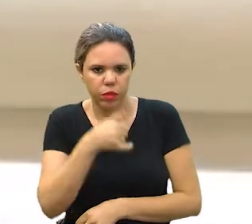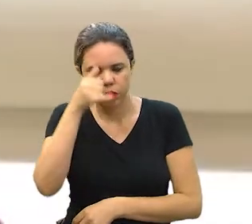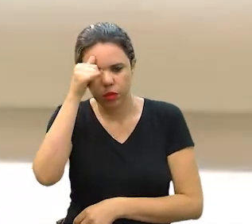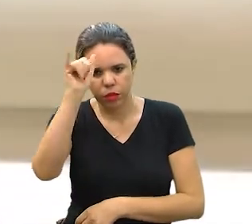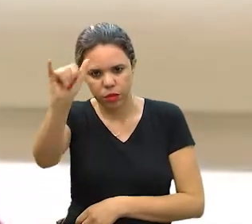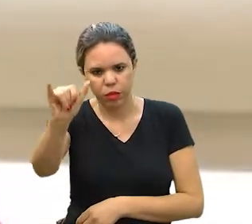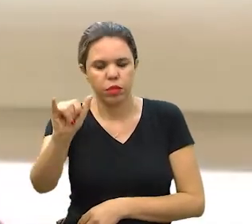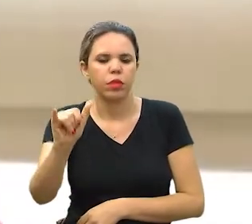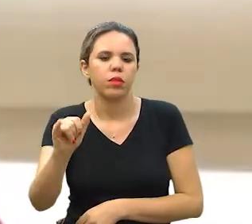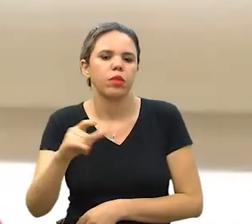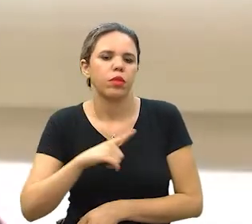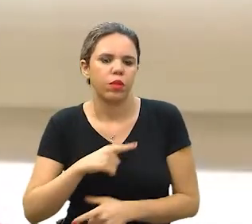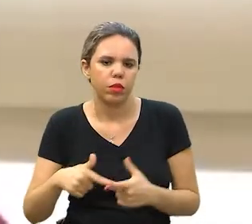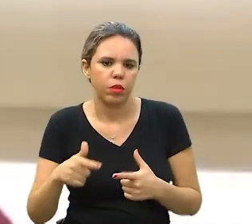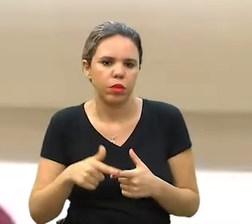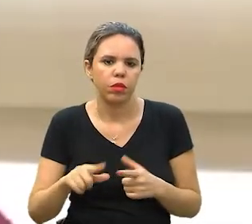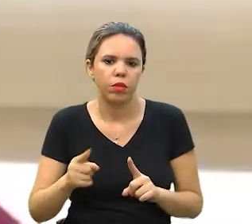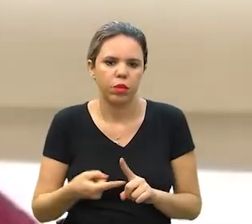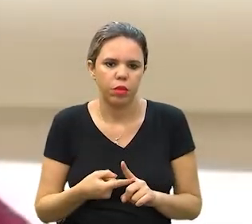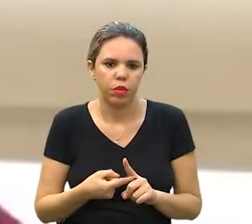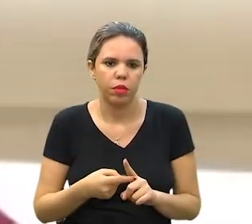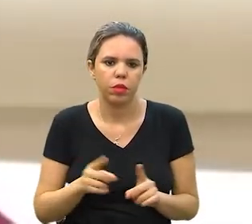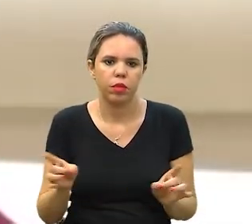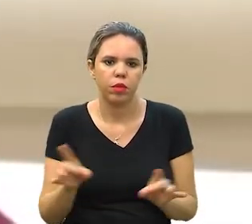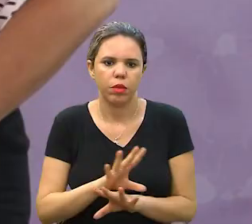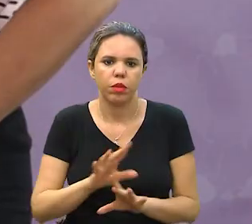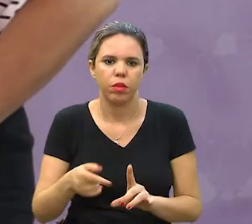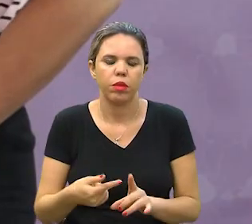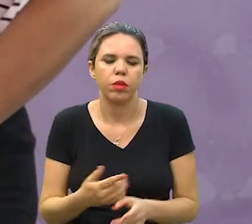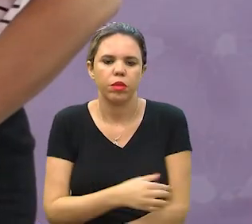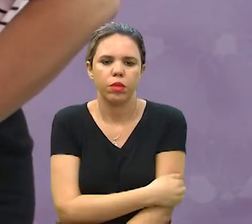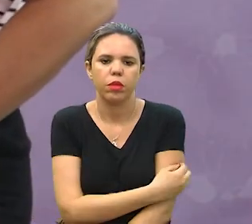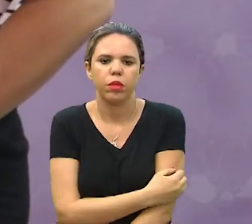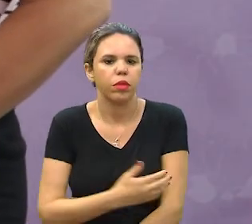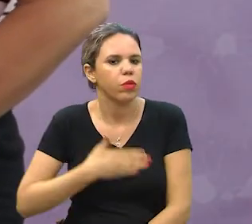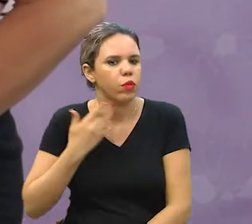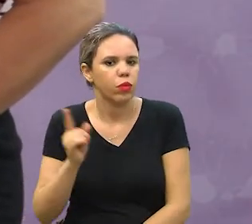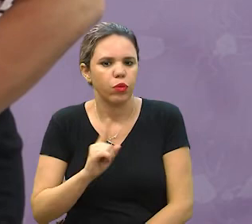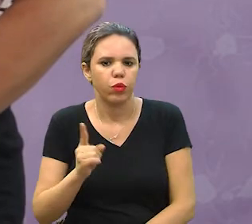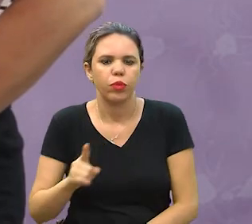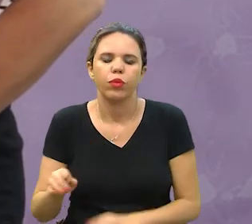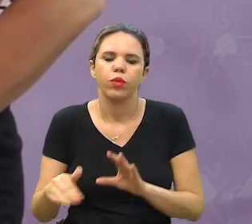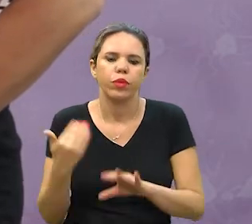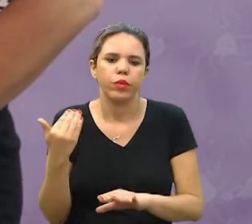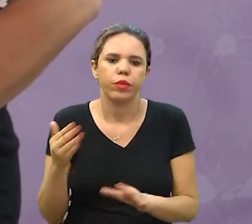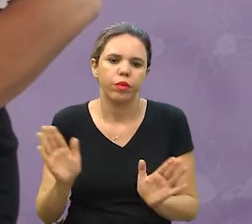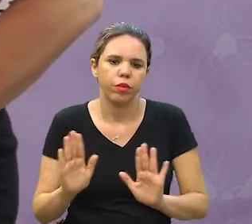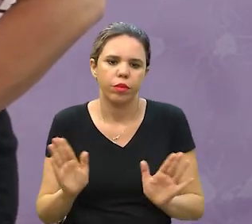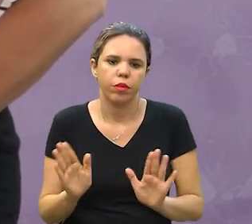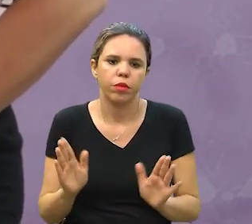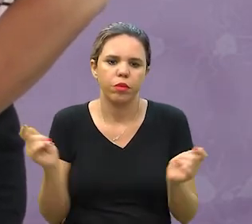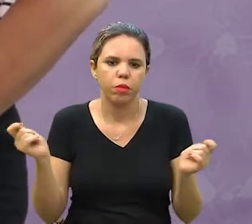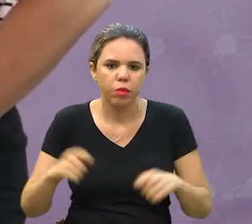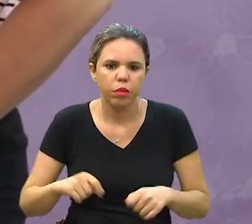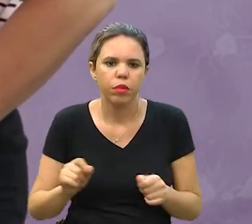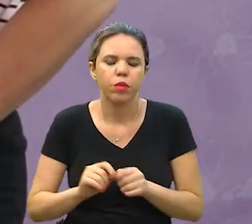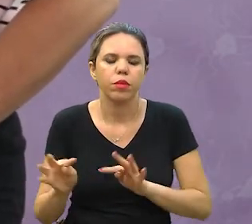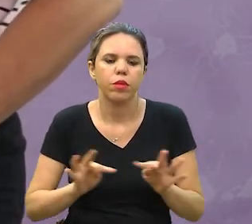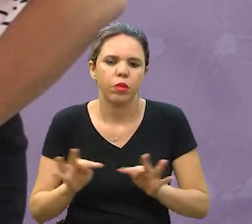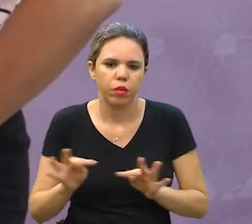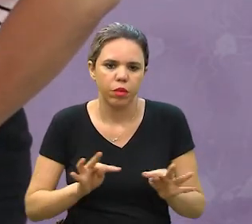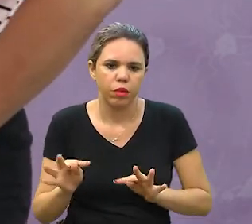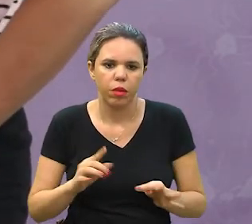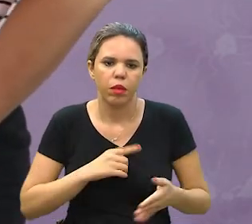gente prevenir de ter trombose na gravidez e no pós-parto. E não se assustar quando receber esse diagnóstico, né? É possível fazer